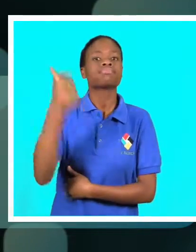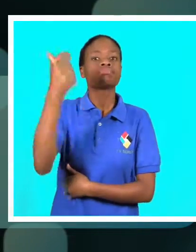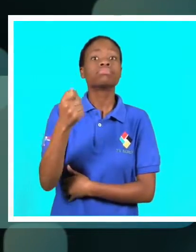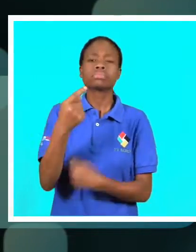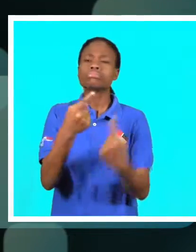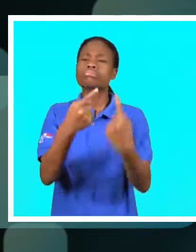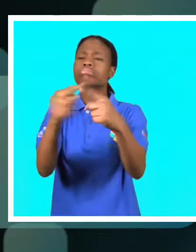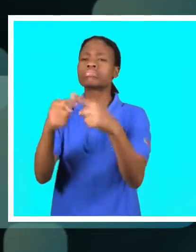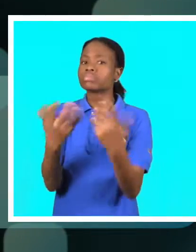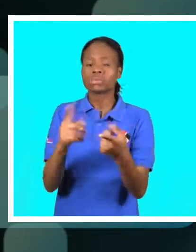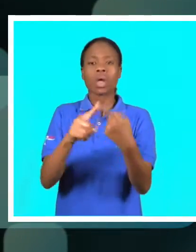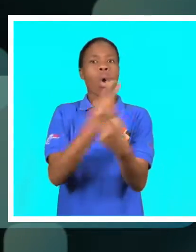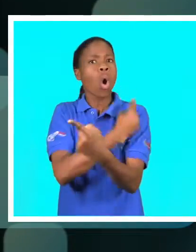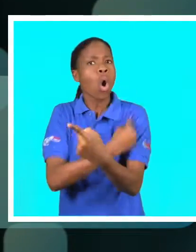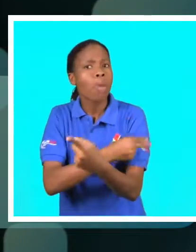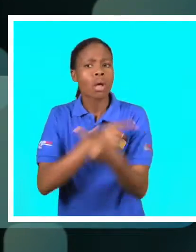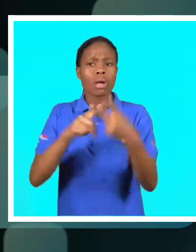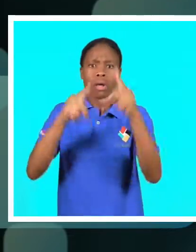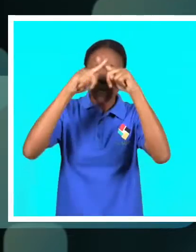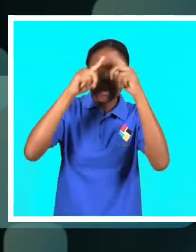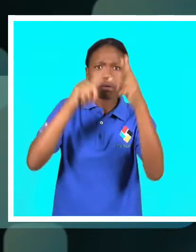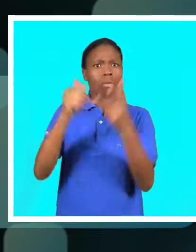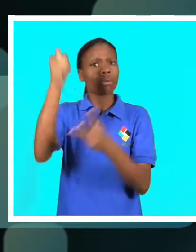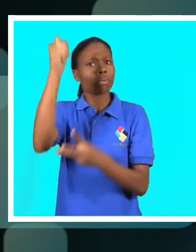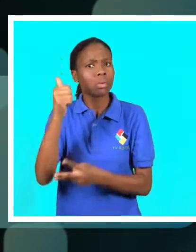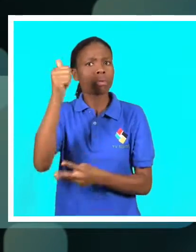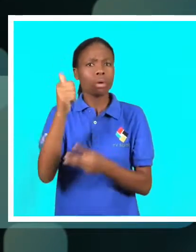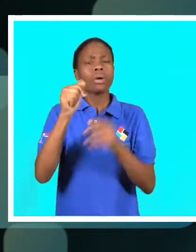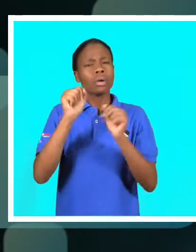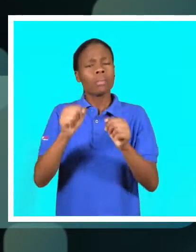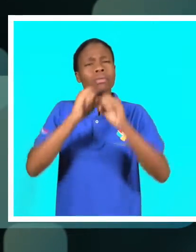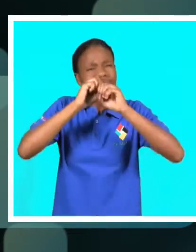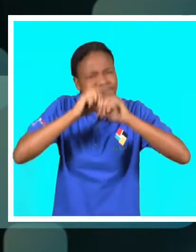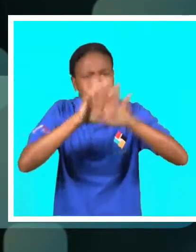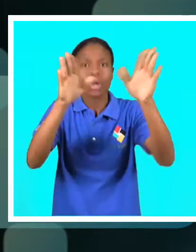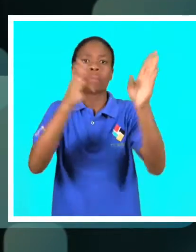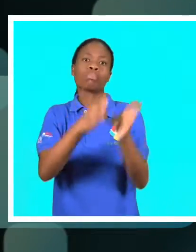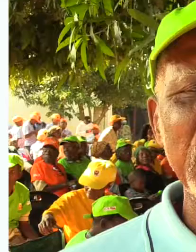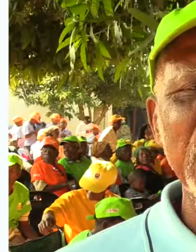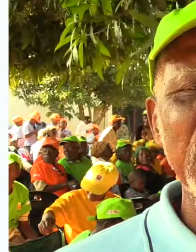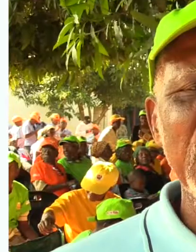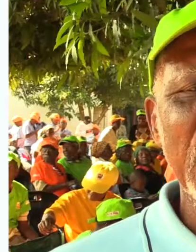pagamento de pensões e a prioridade de atendimento nos serviços públicos.